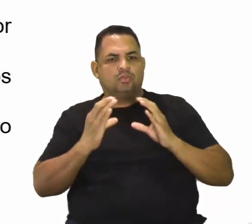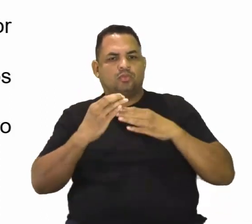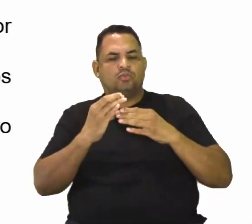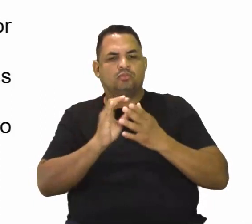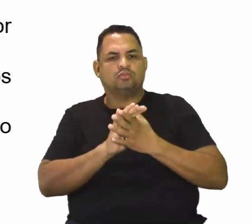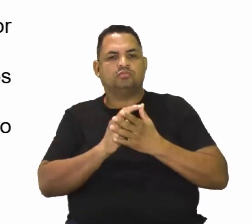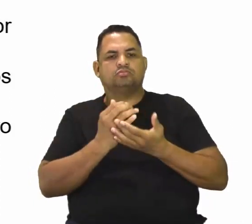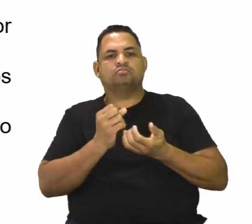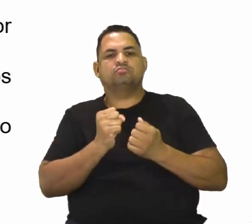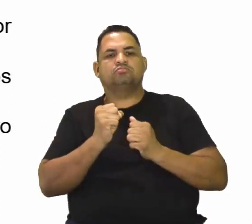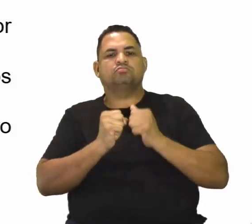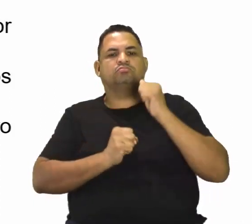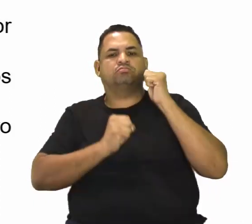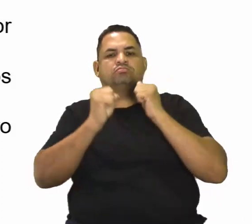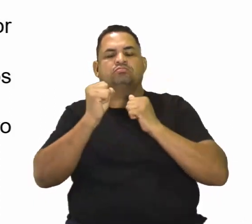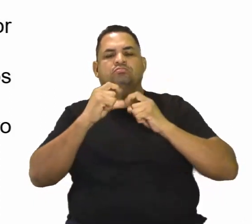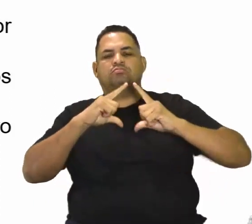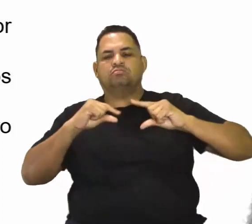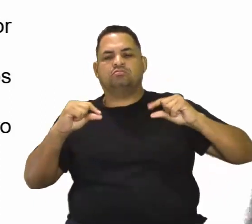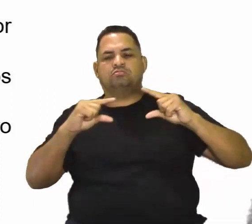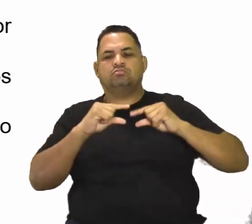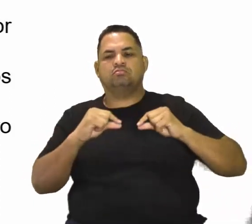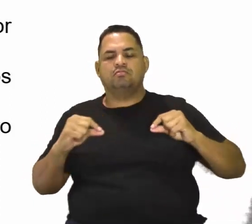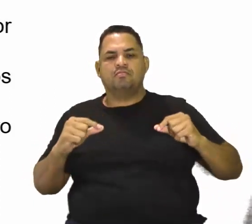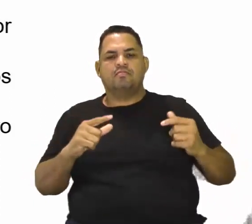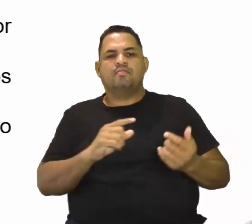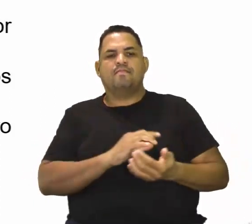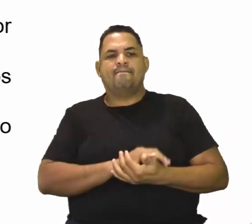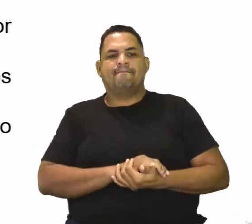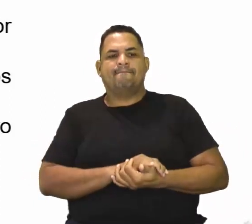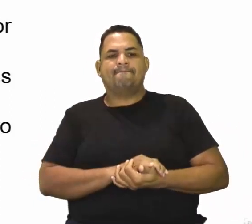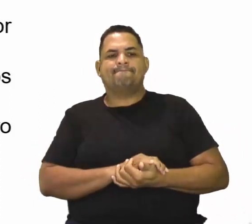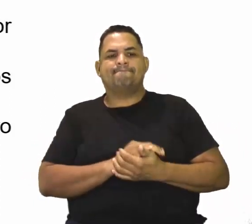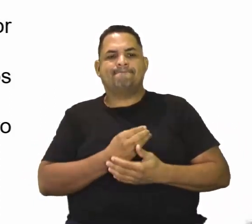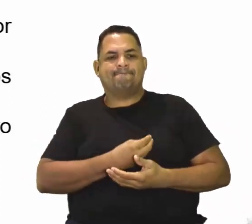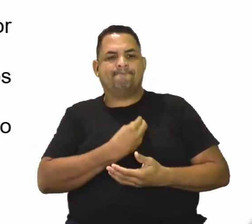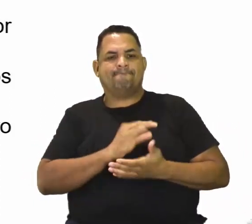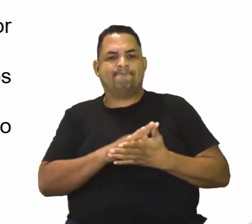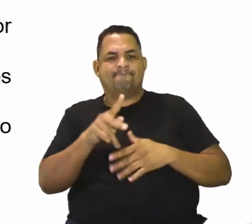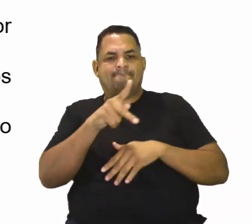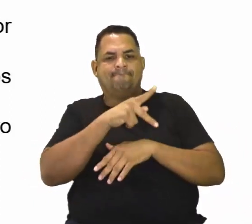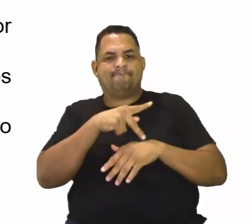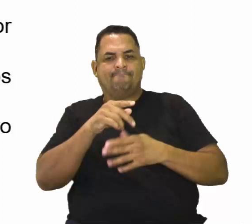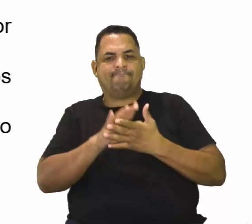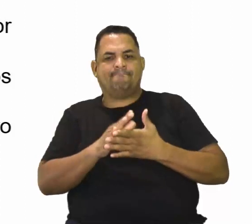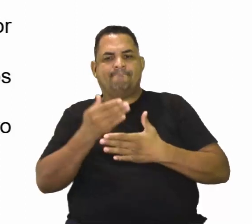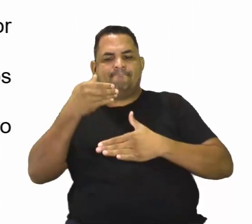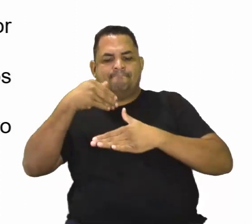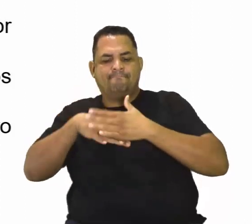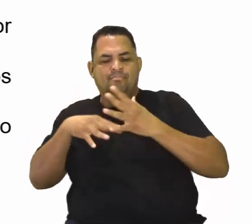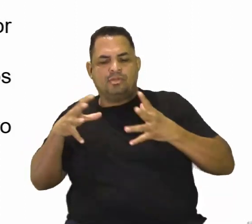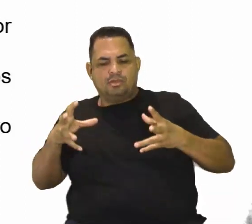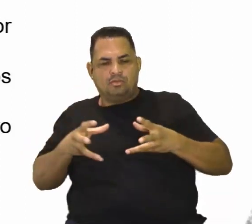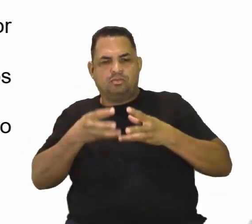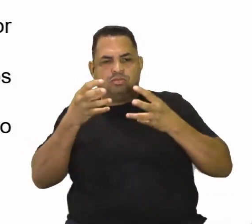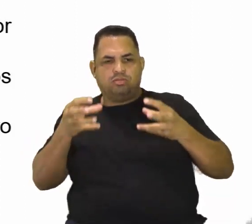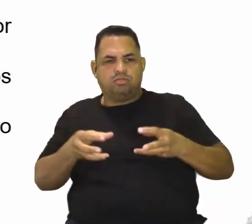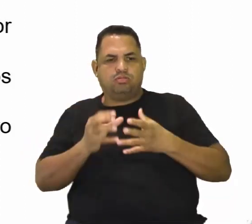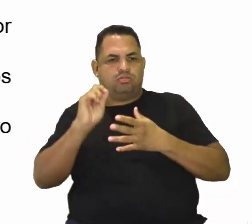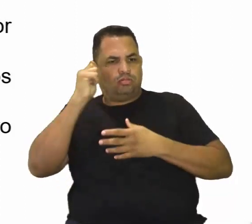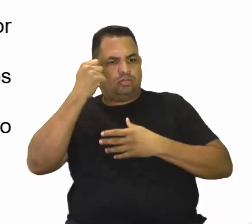em grupo industrializado japoneses, a presença de países de grande reserva de